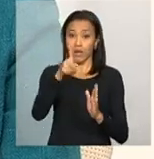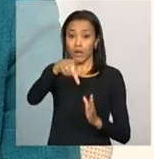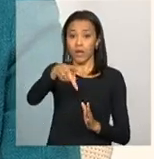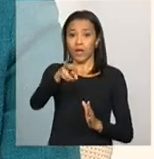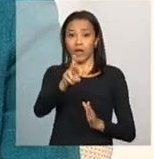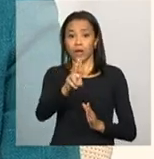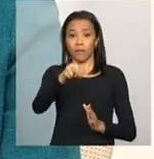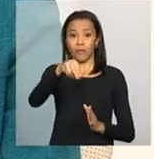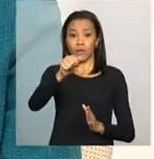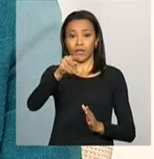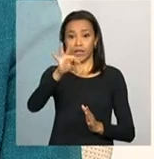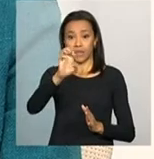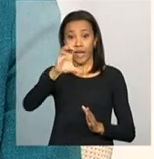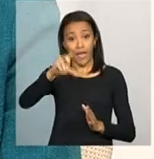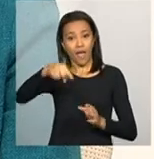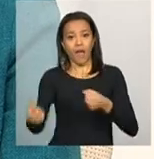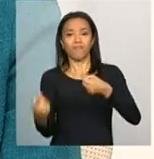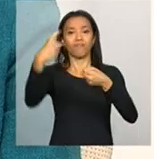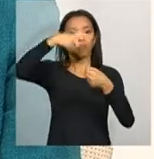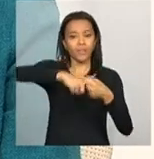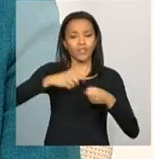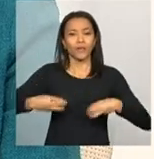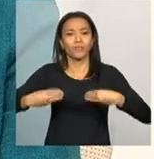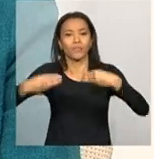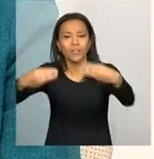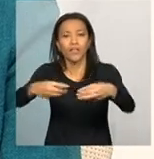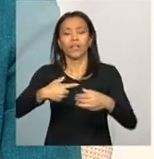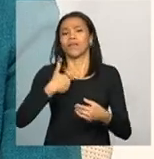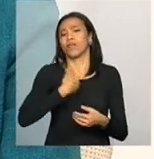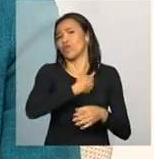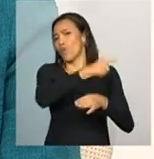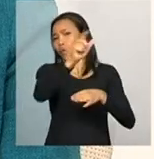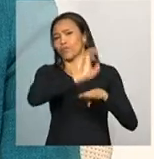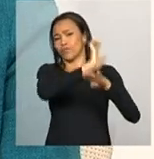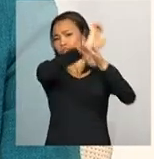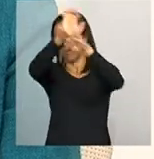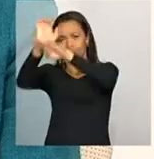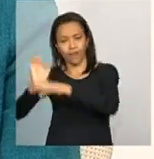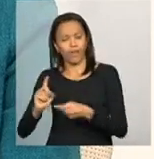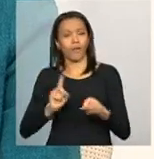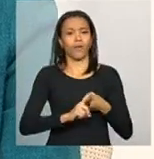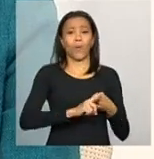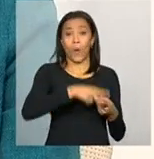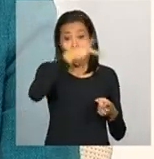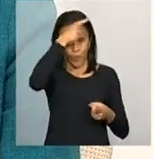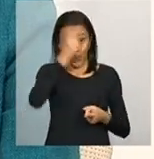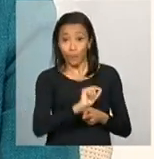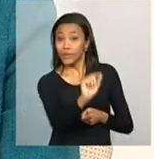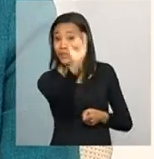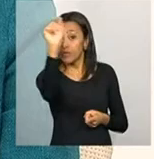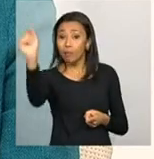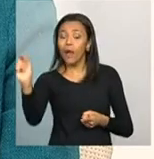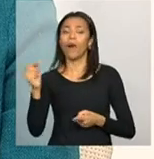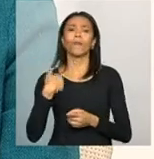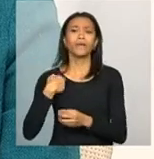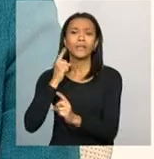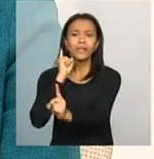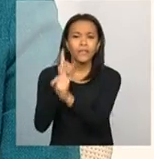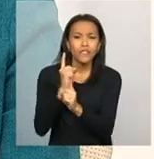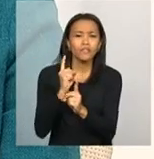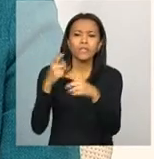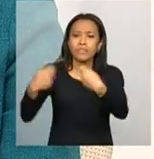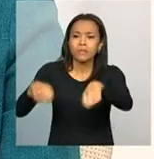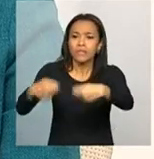Os ministérios e os seus interlocutores lá de âmbito estadual, municipal, fazendo a identificação das